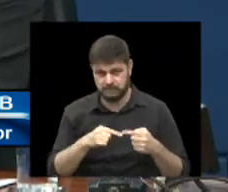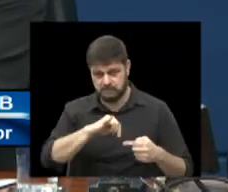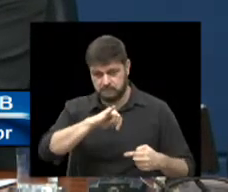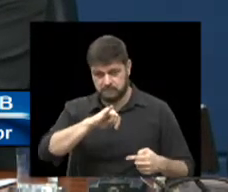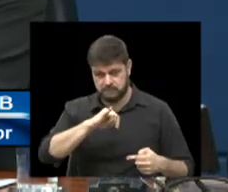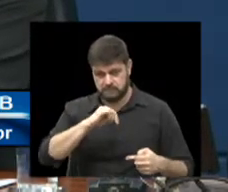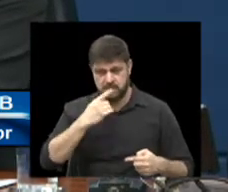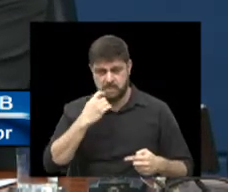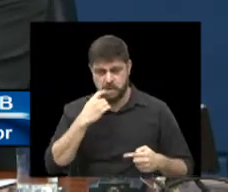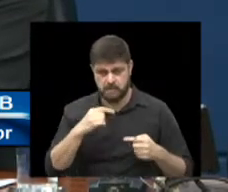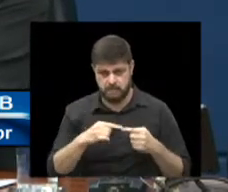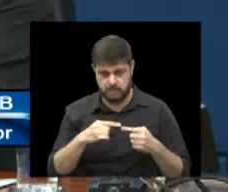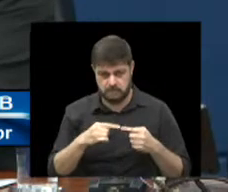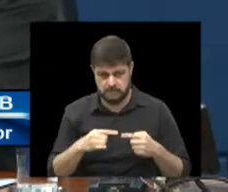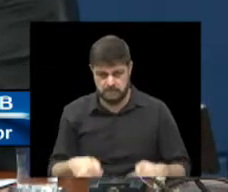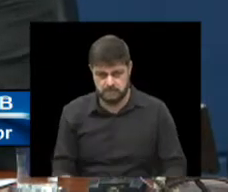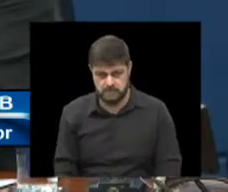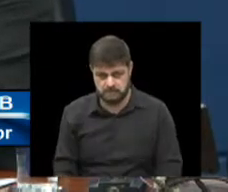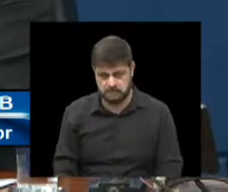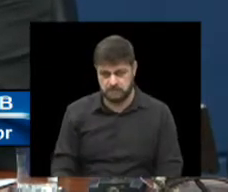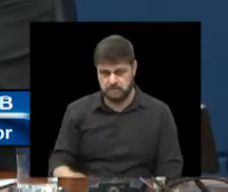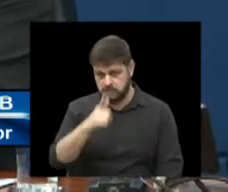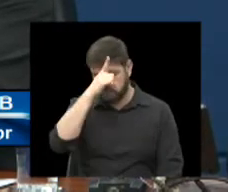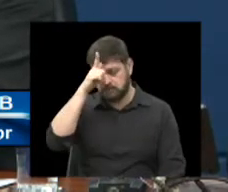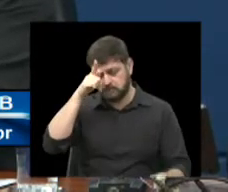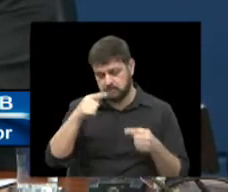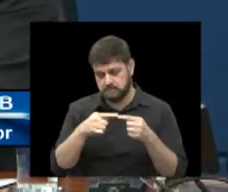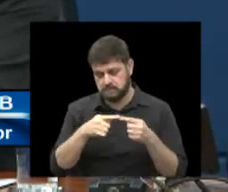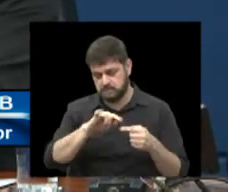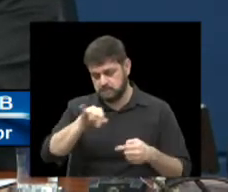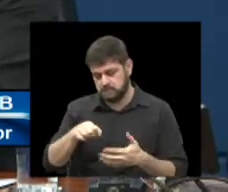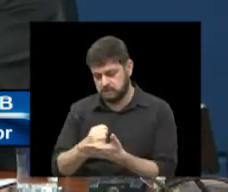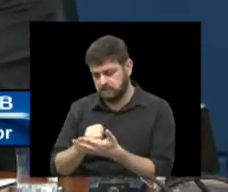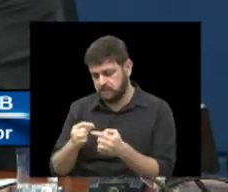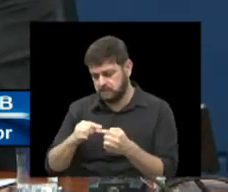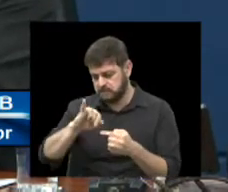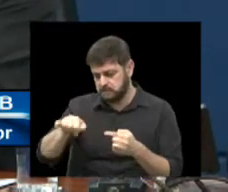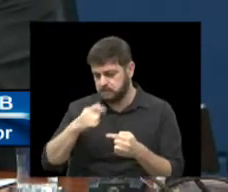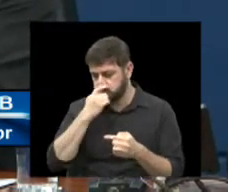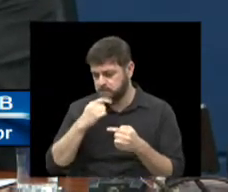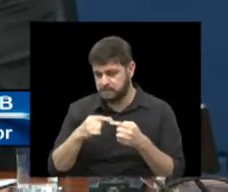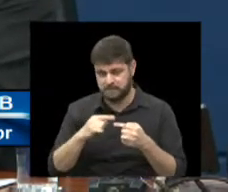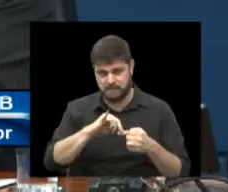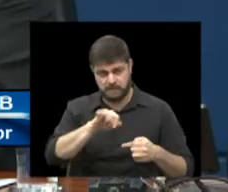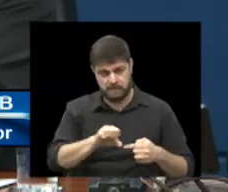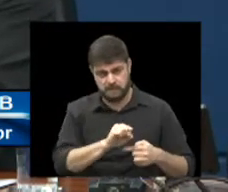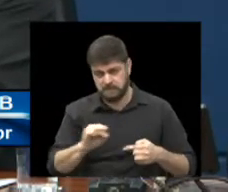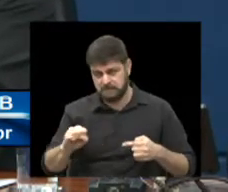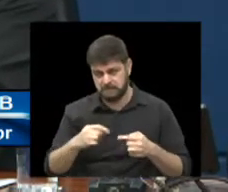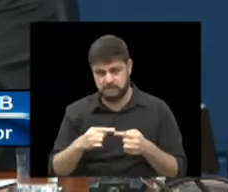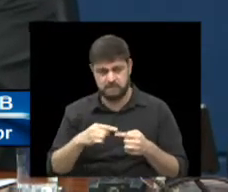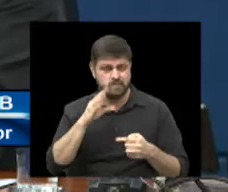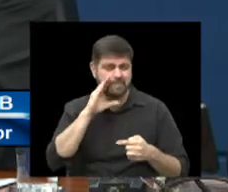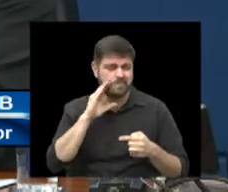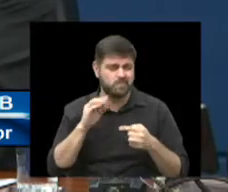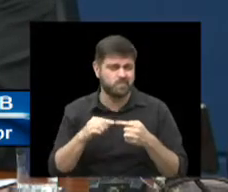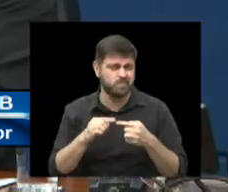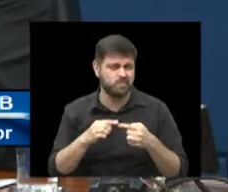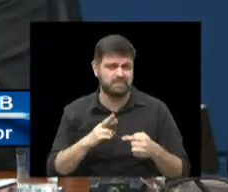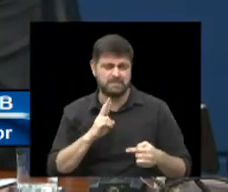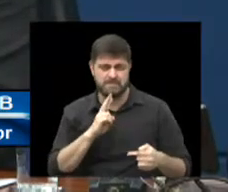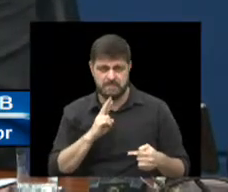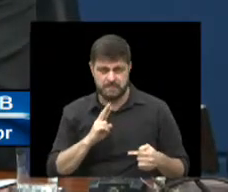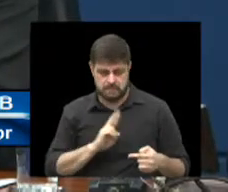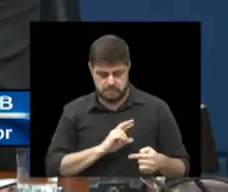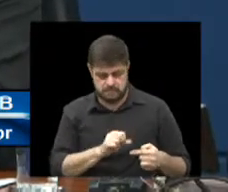Gilberto Vermelho, sim. Gustavo Peta, sim. Jorge da Farmácia, sim. Schneider, sim. J. Silva, sim. Luiz Cirilo, sim. Luiz Rossini, sim.